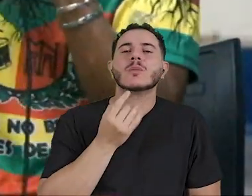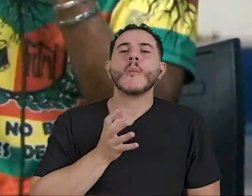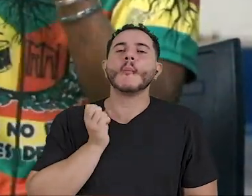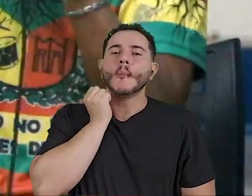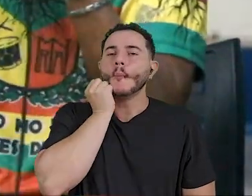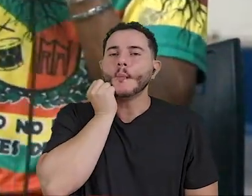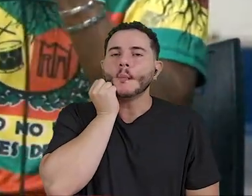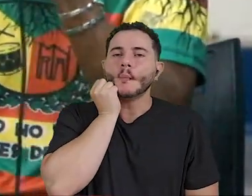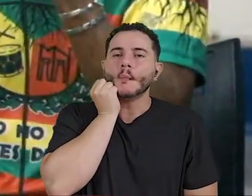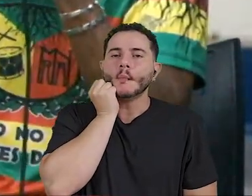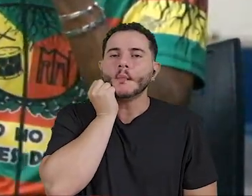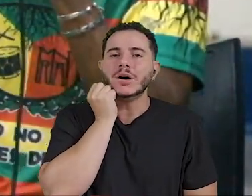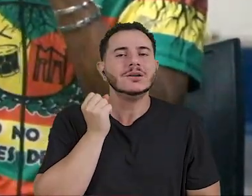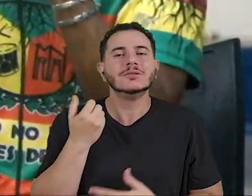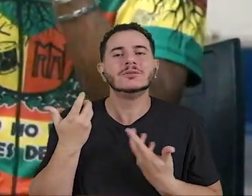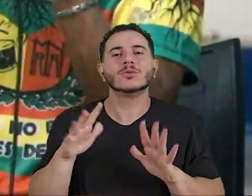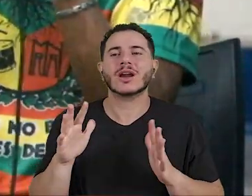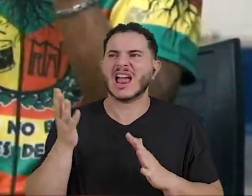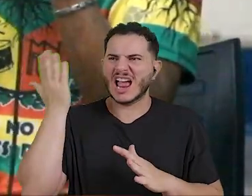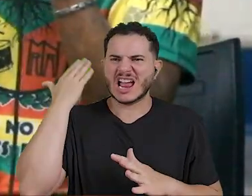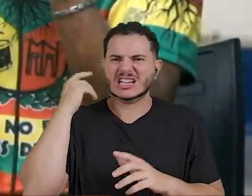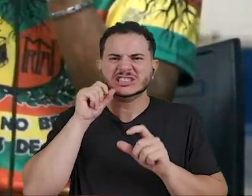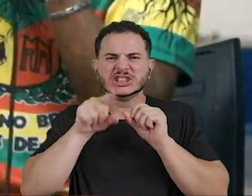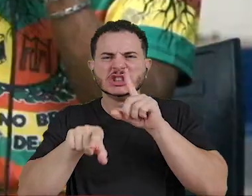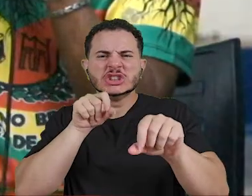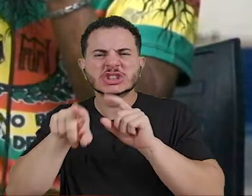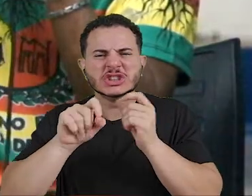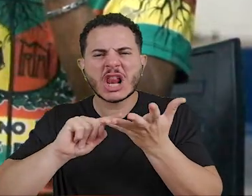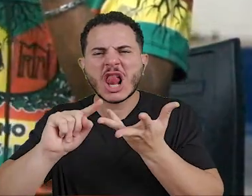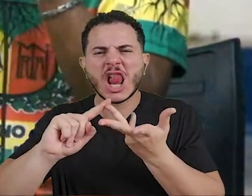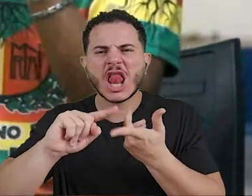criticou, antes tu xingaste, e agora quer mídia.